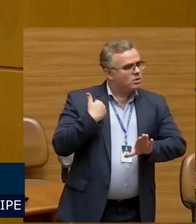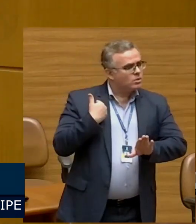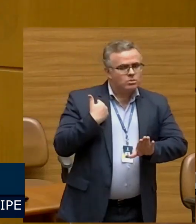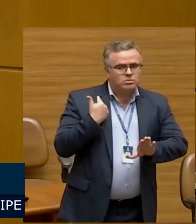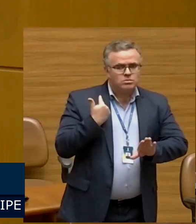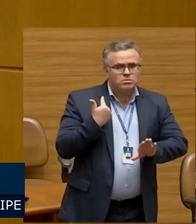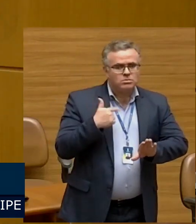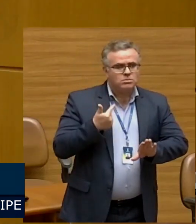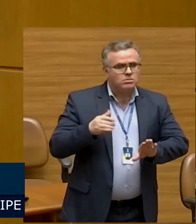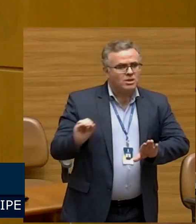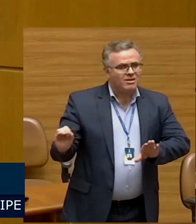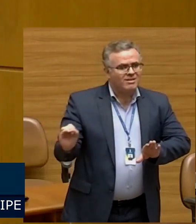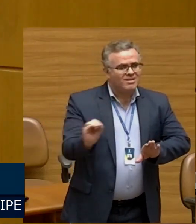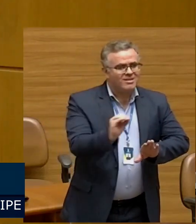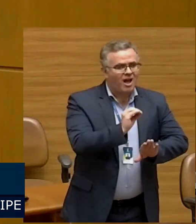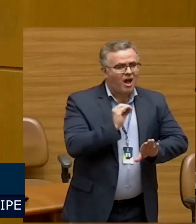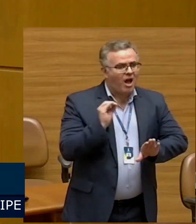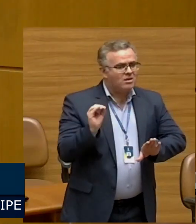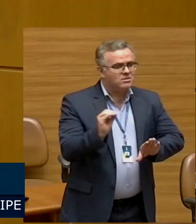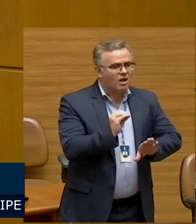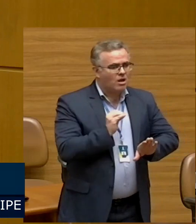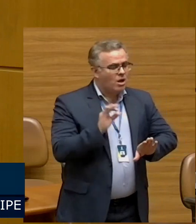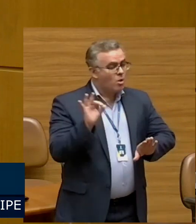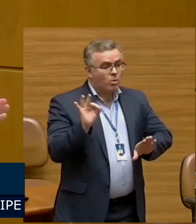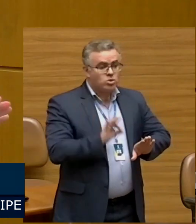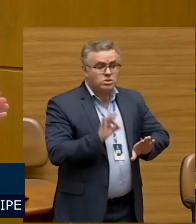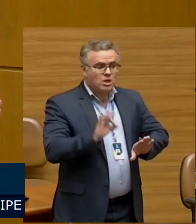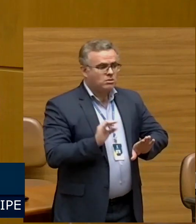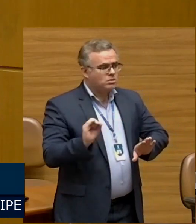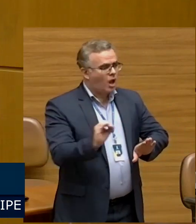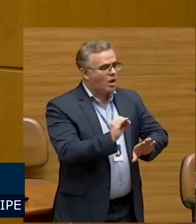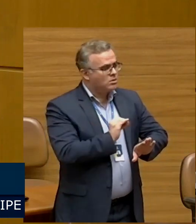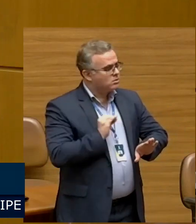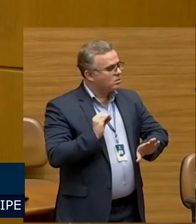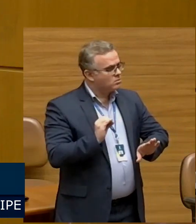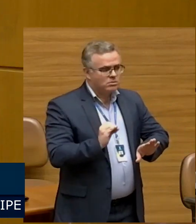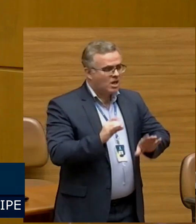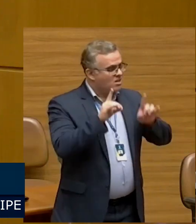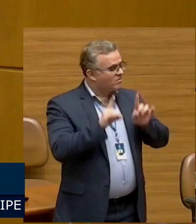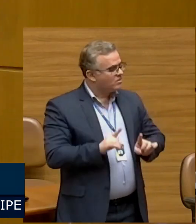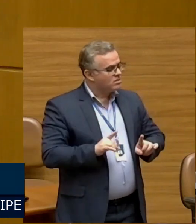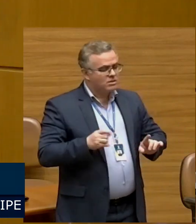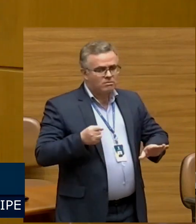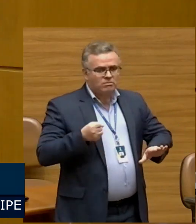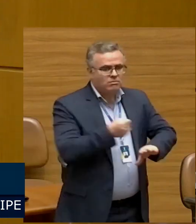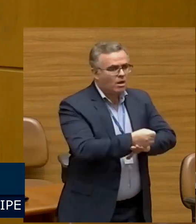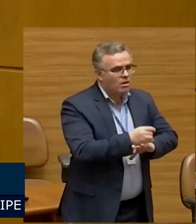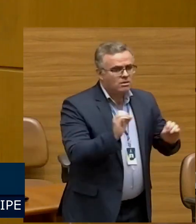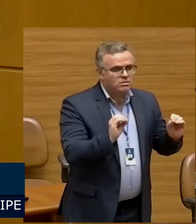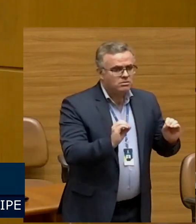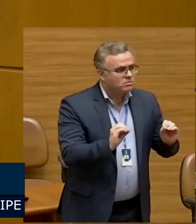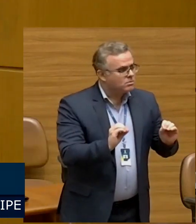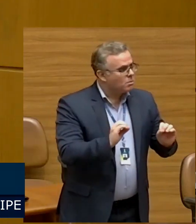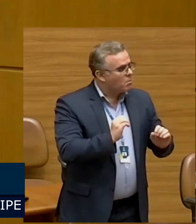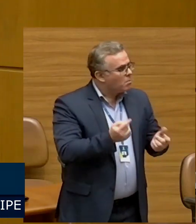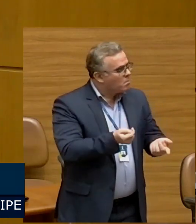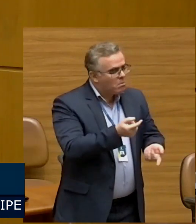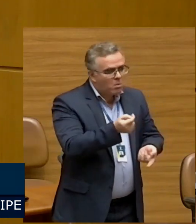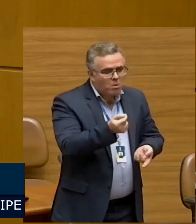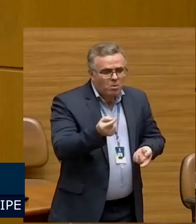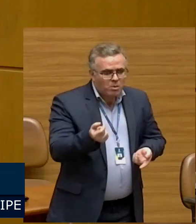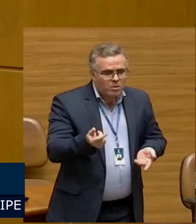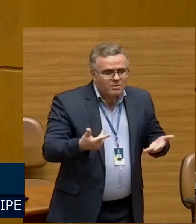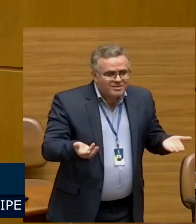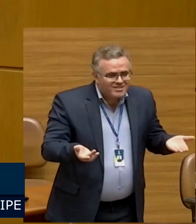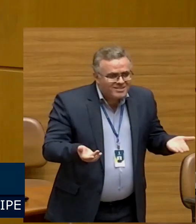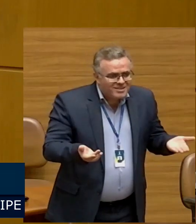tinha nem 1% dos alunos com deficiência, estou falando só em relação aos estudantes, porque é o que me compete, é onde o